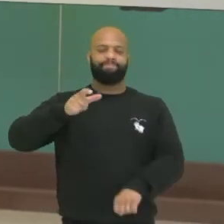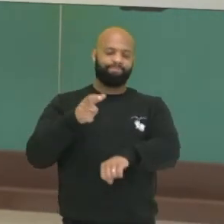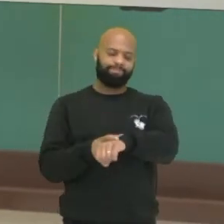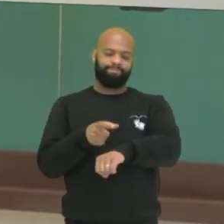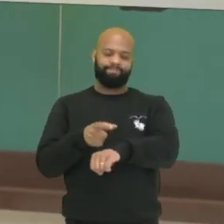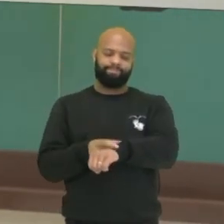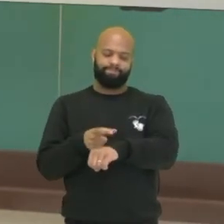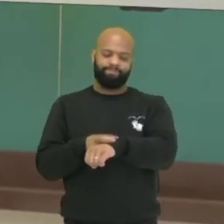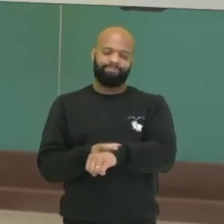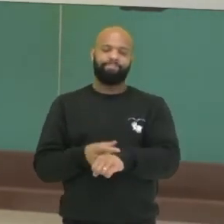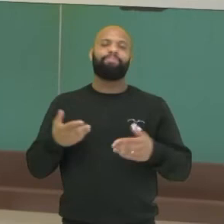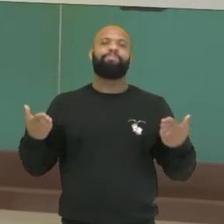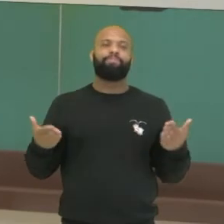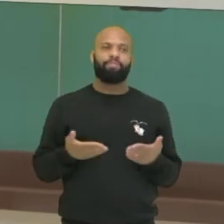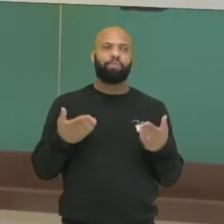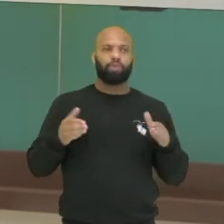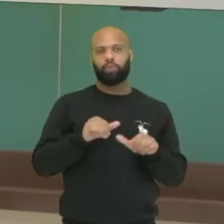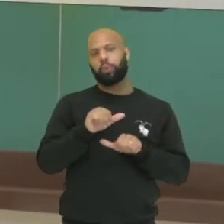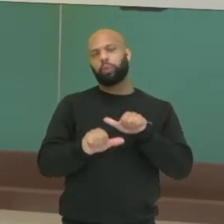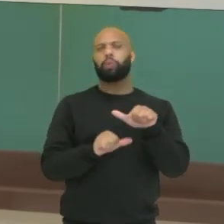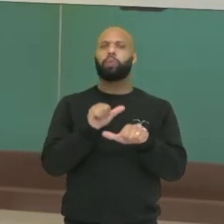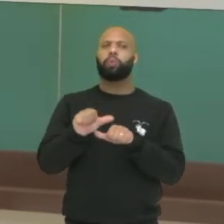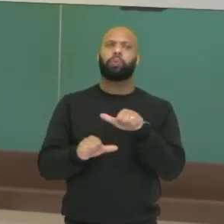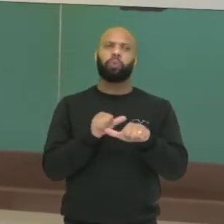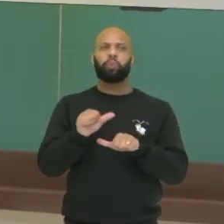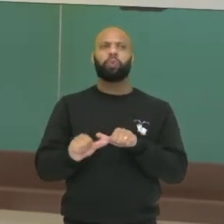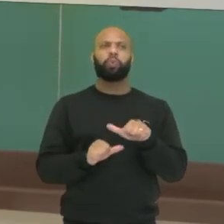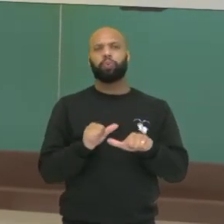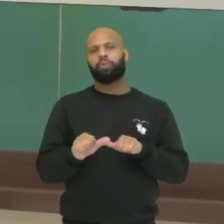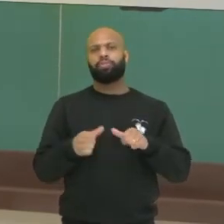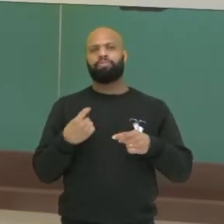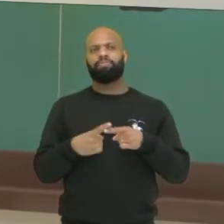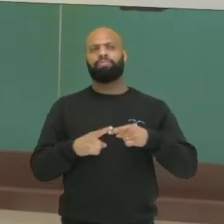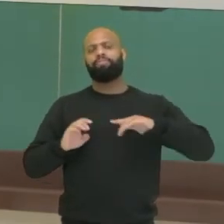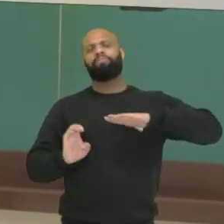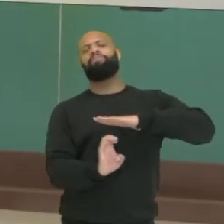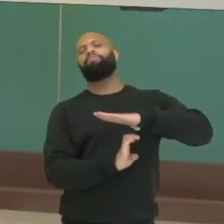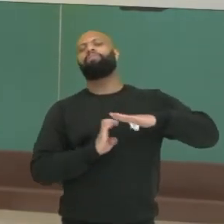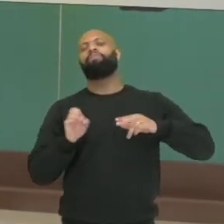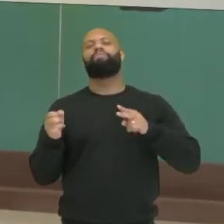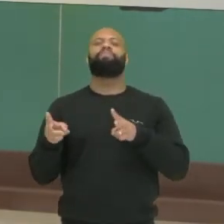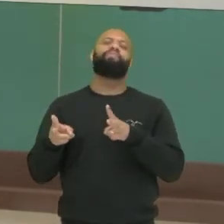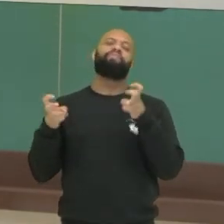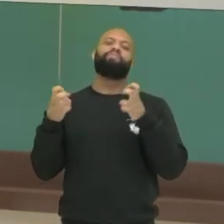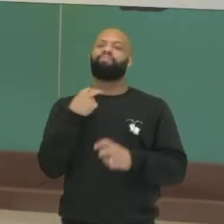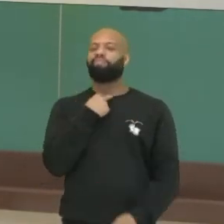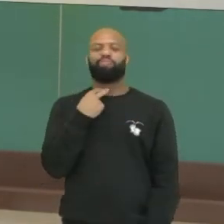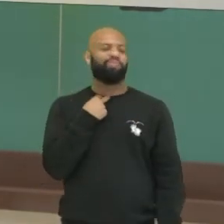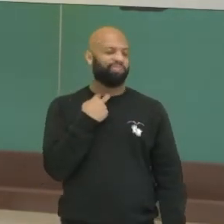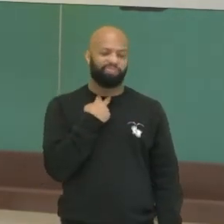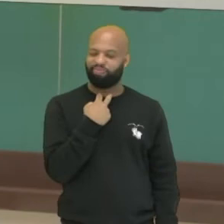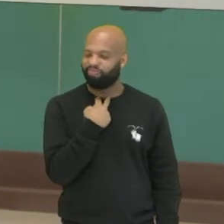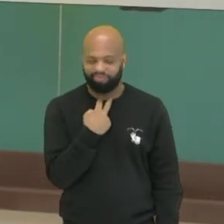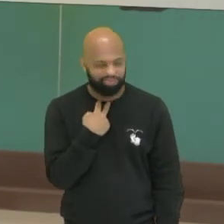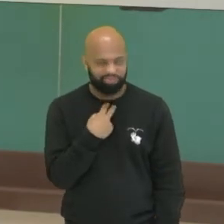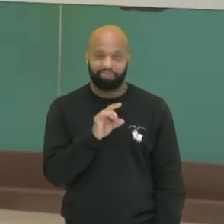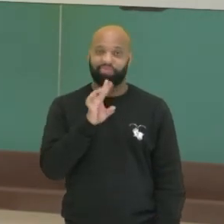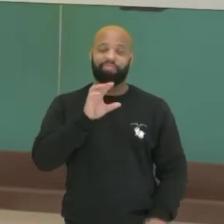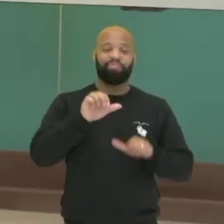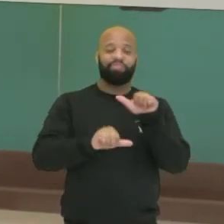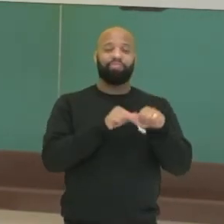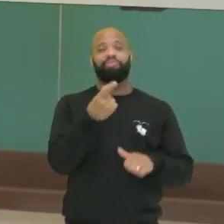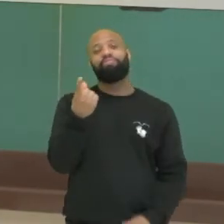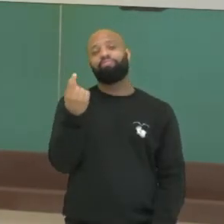relógio. Aqui mudou, né? Claro que mudou. Poxa, a empresa percebeu que não podia fazer isso. O que mudou? Só o